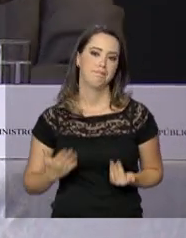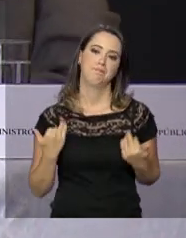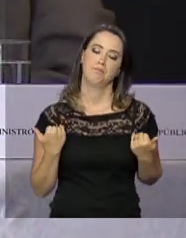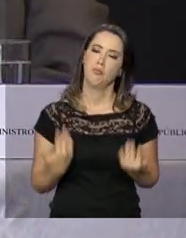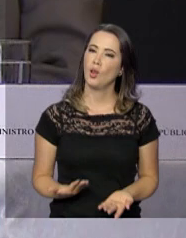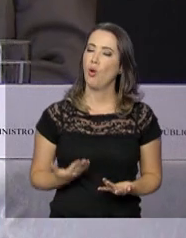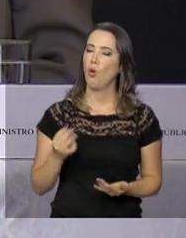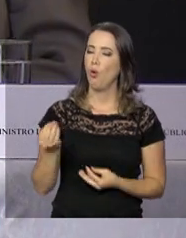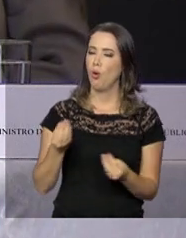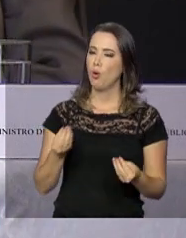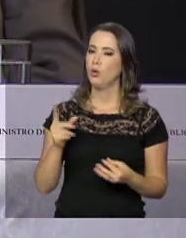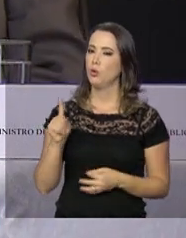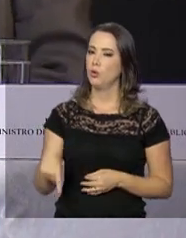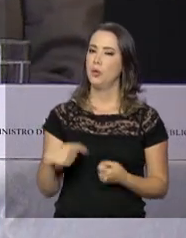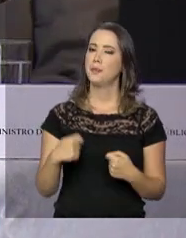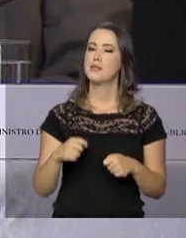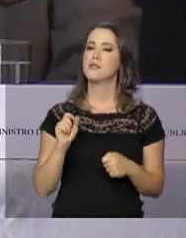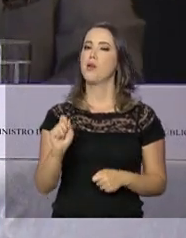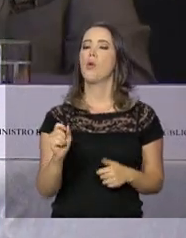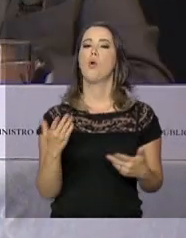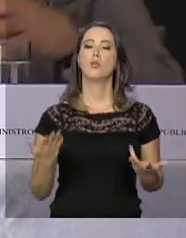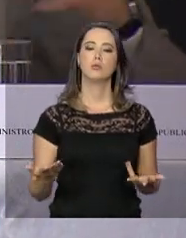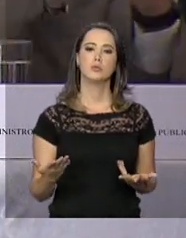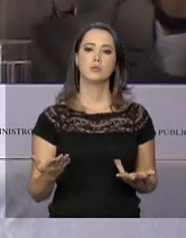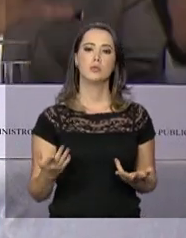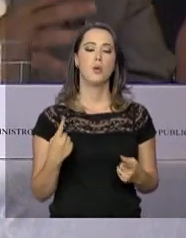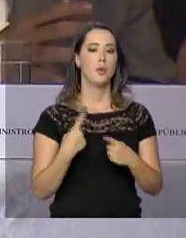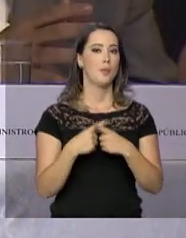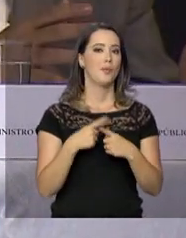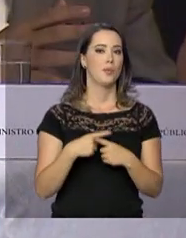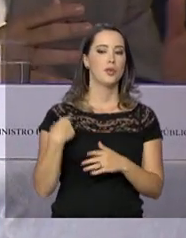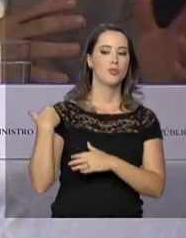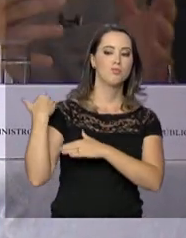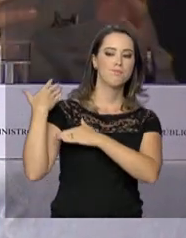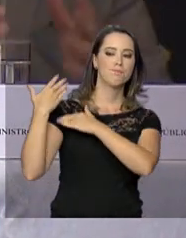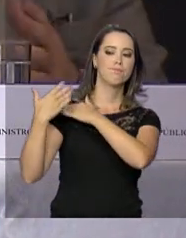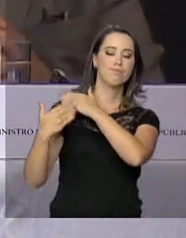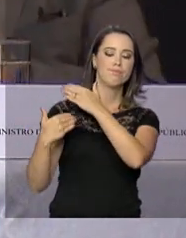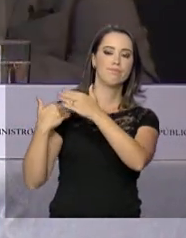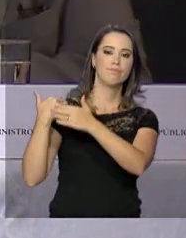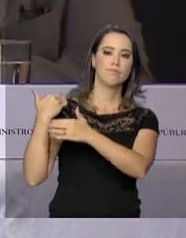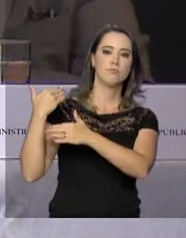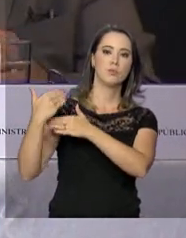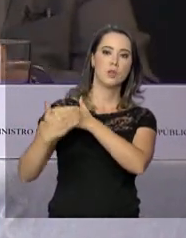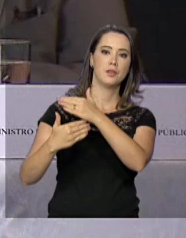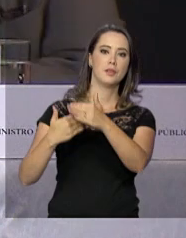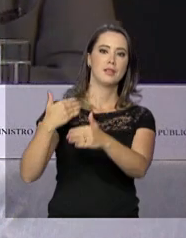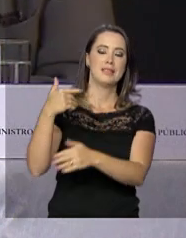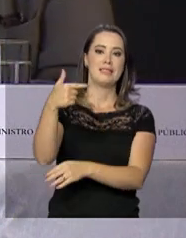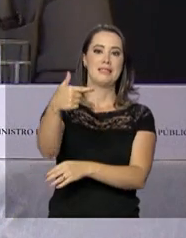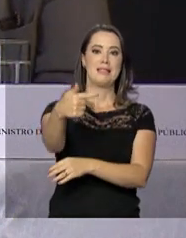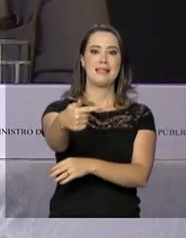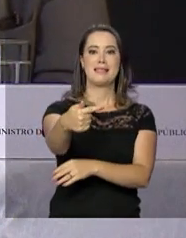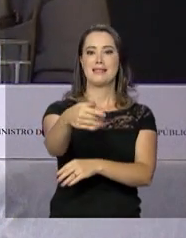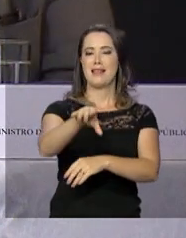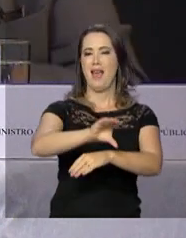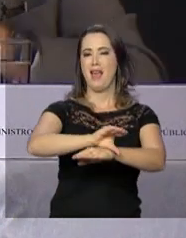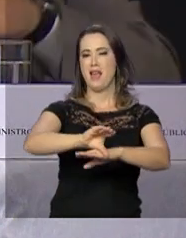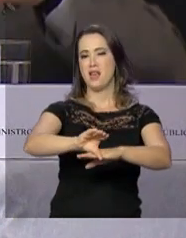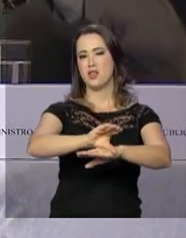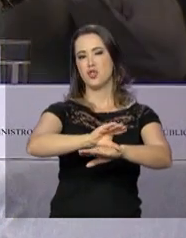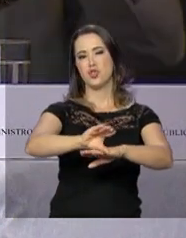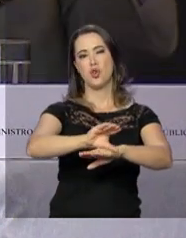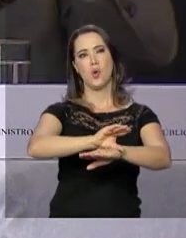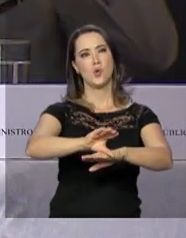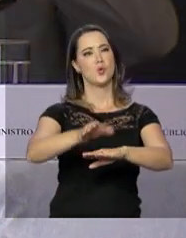Isso se fazia necessário pelo fato histórico de que, ao longo das nossas 7 cartas constitucionais, a primeira